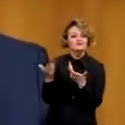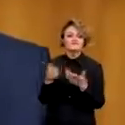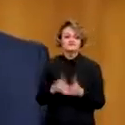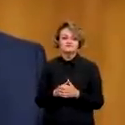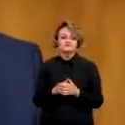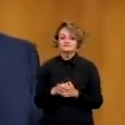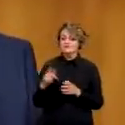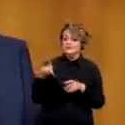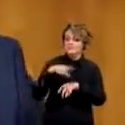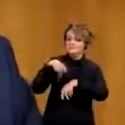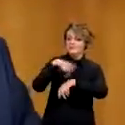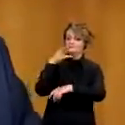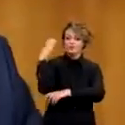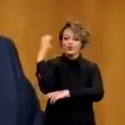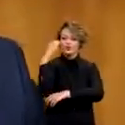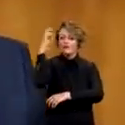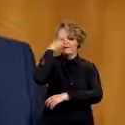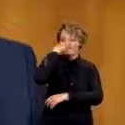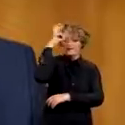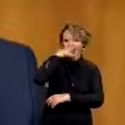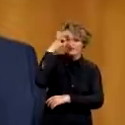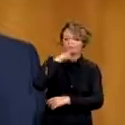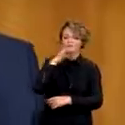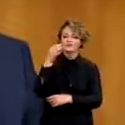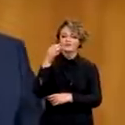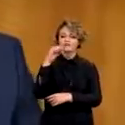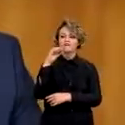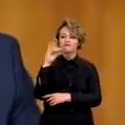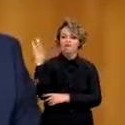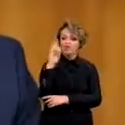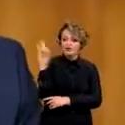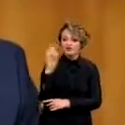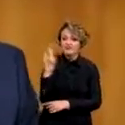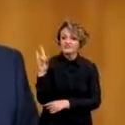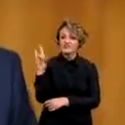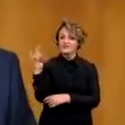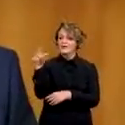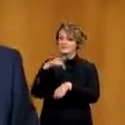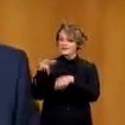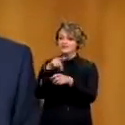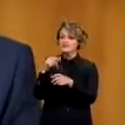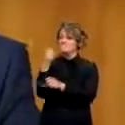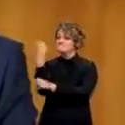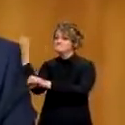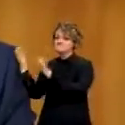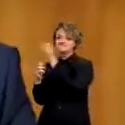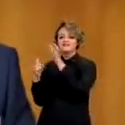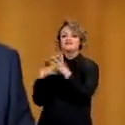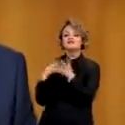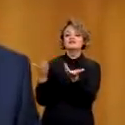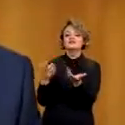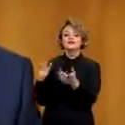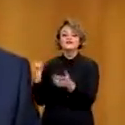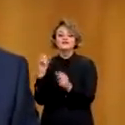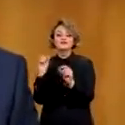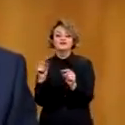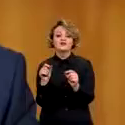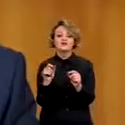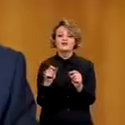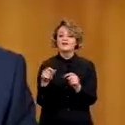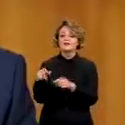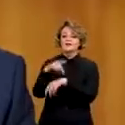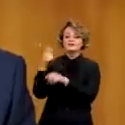a Colômbia? O que que ganha o Peru? O que que ganha, sabe, a Bolívia? Países que têm ainda floresta. E o que que ganha a Ásia? O que que ganha a